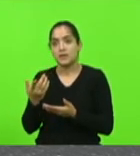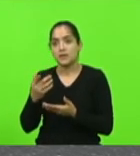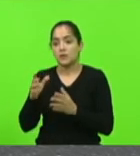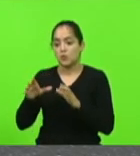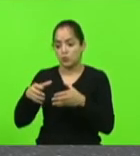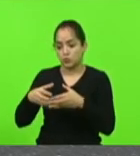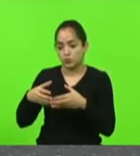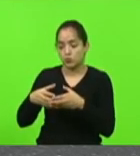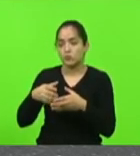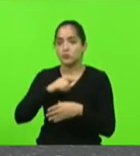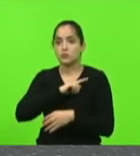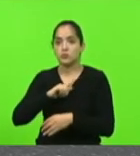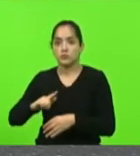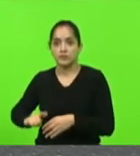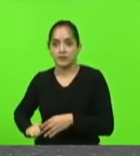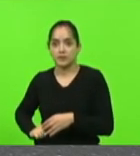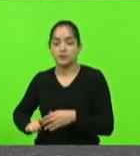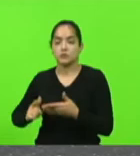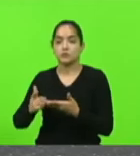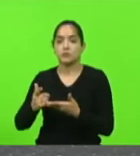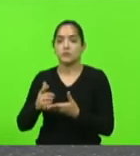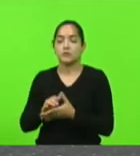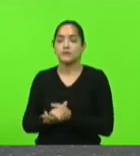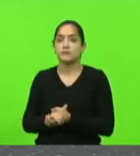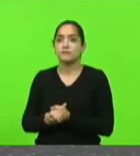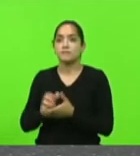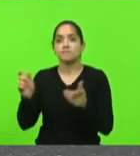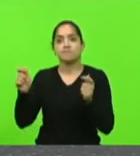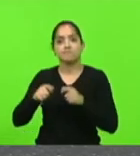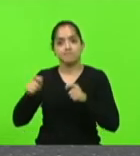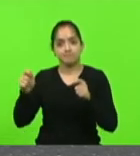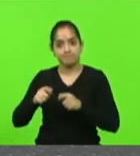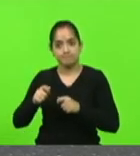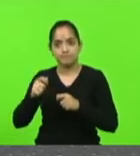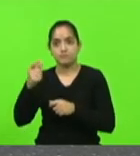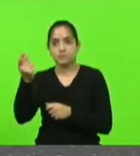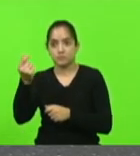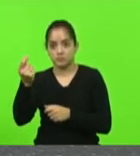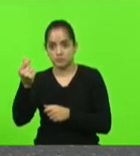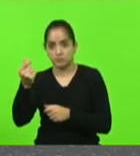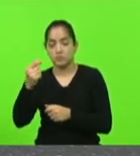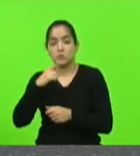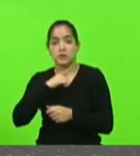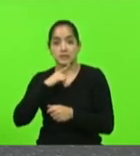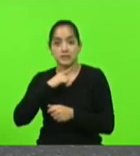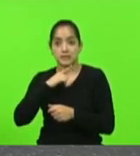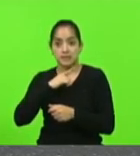equipe, e graças à capacidade financeira do estado,